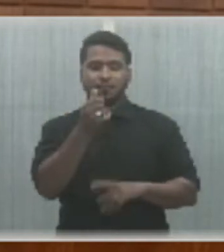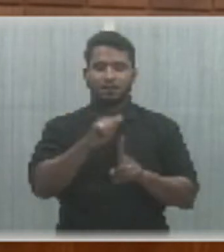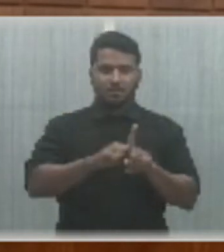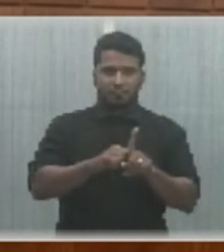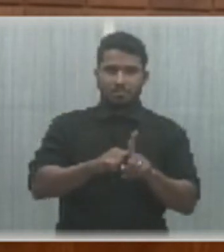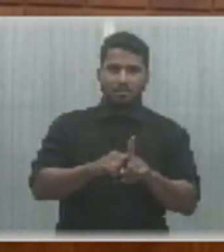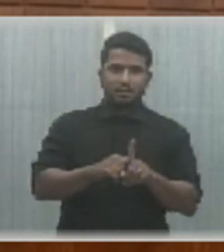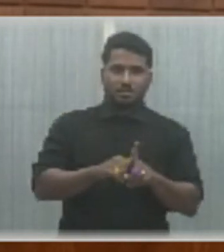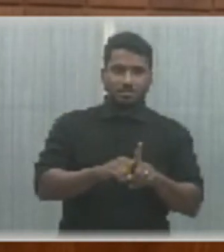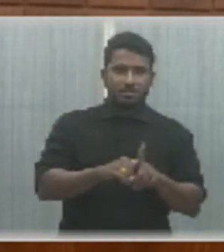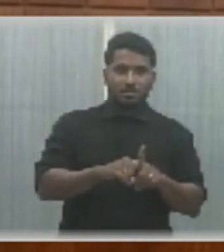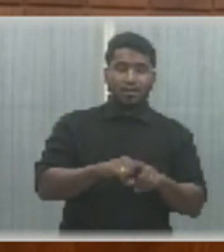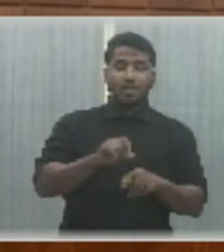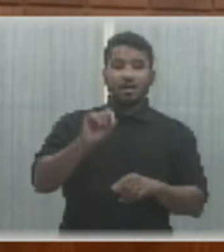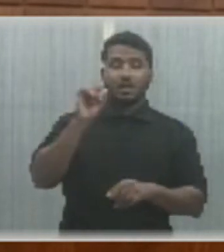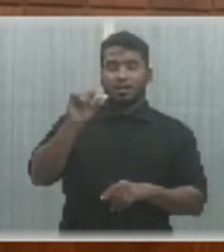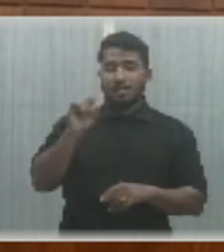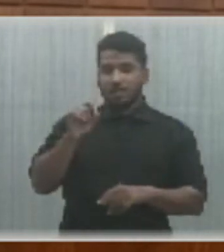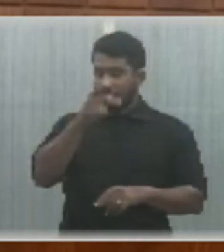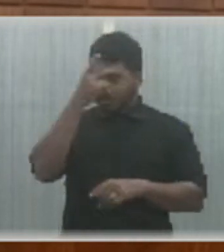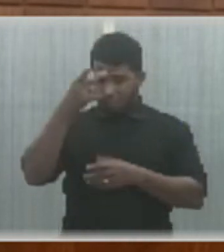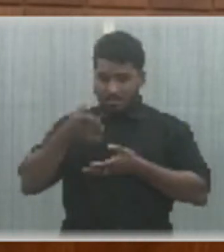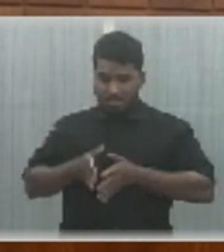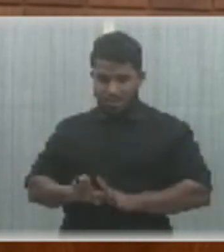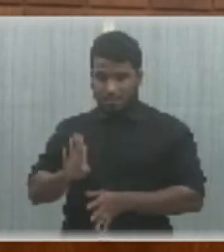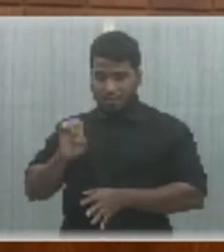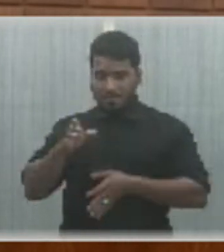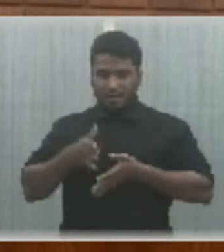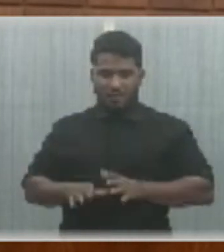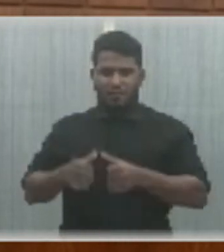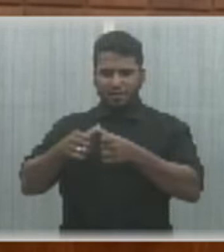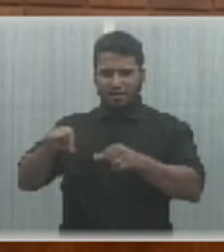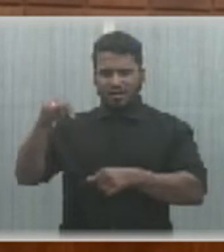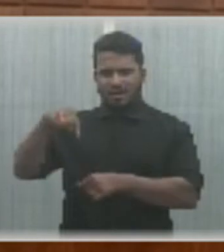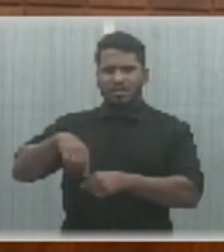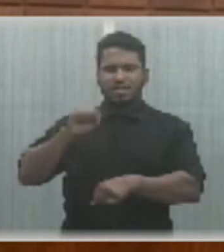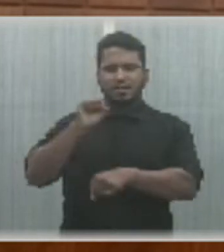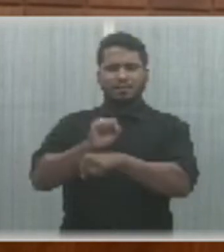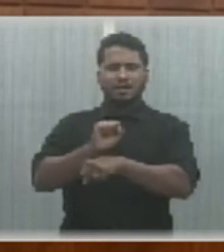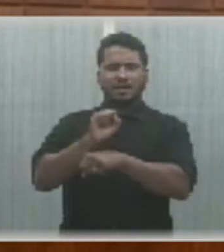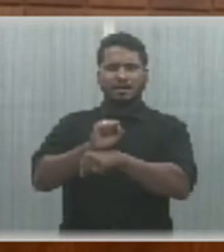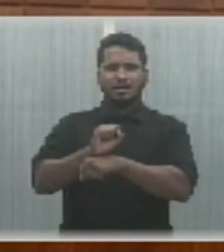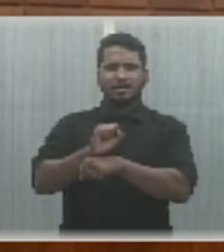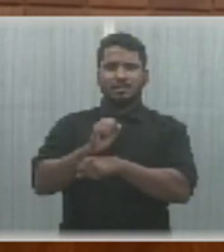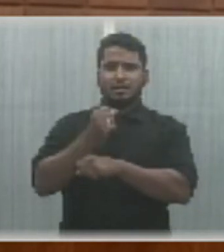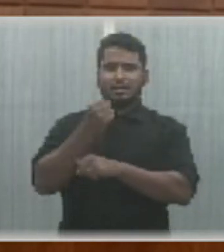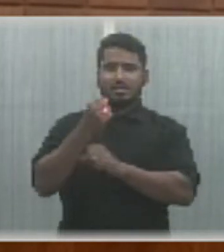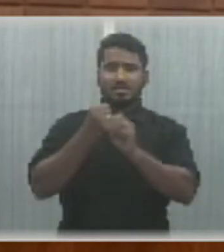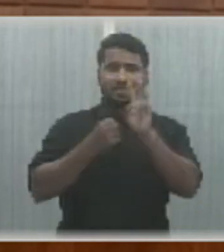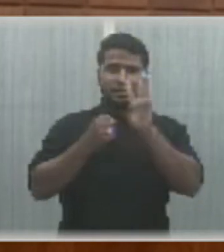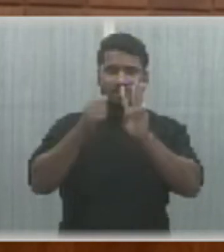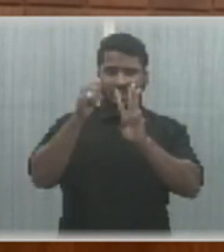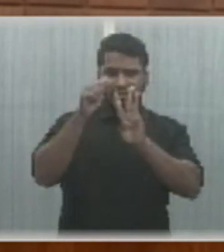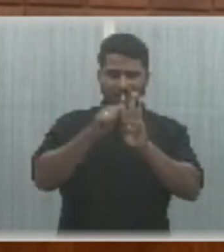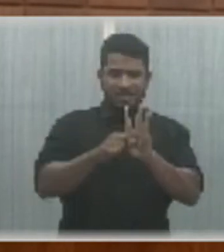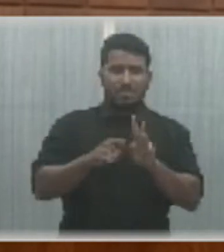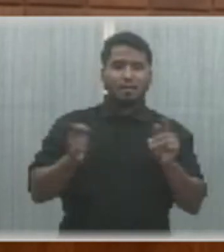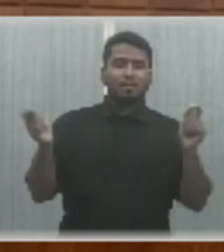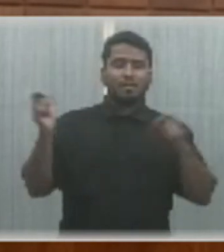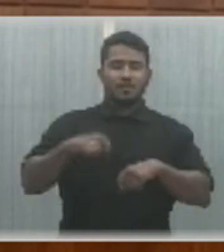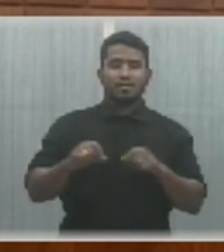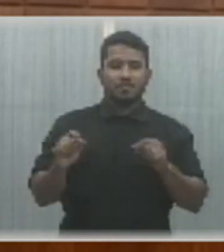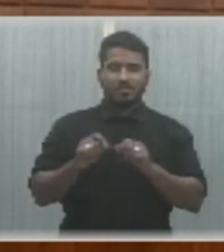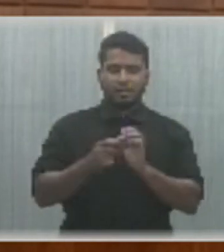E os pacientes que nascem, eles ficam aqui, às vezes, esperando até 3 meses para fazer uma